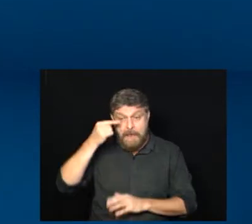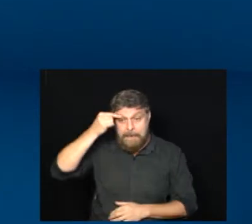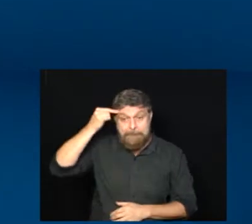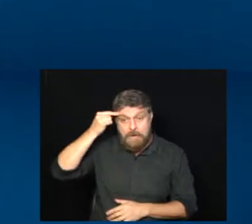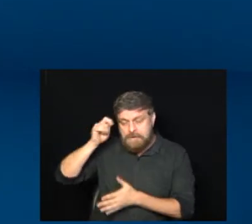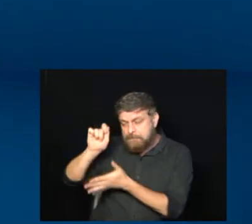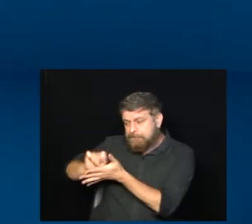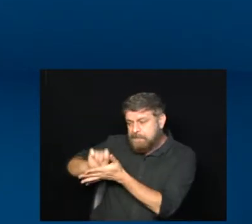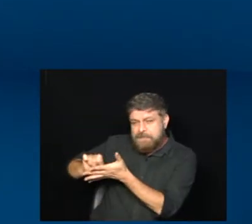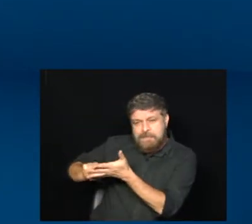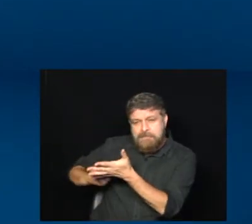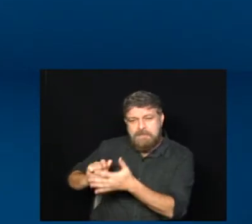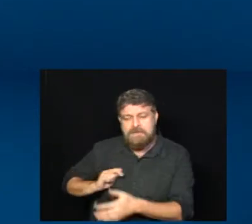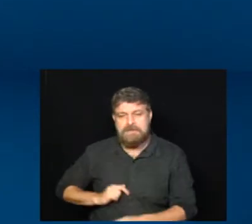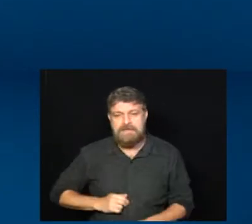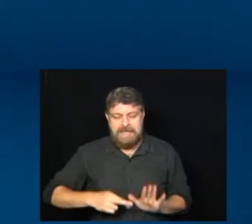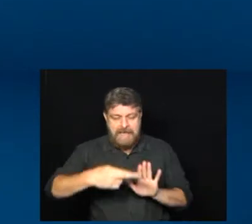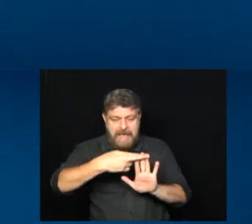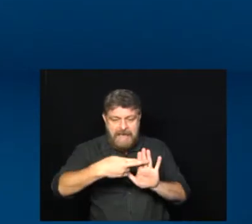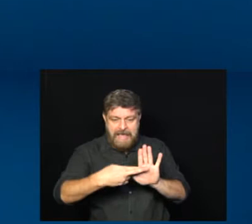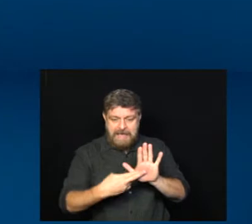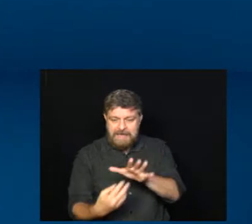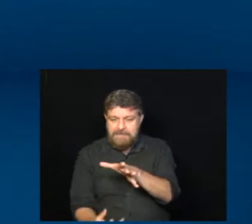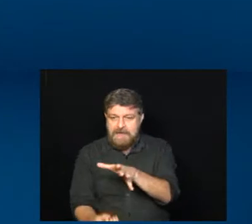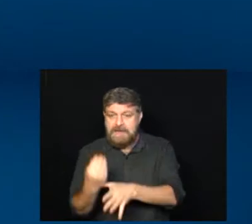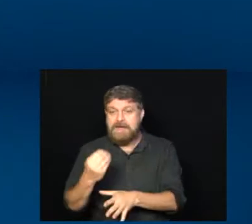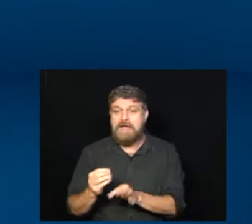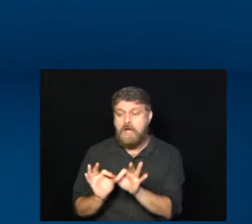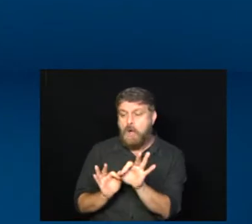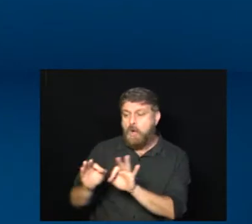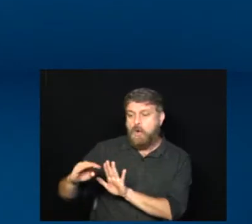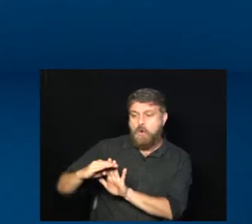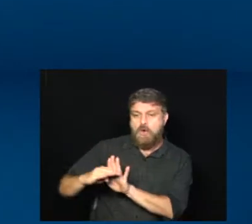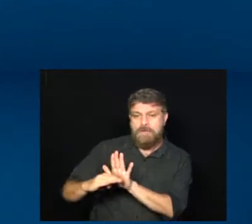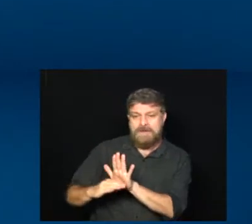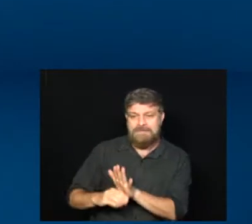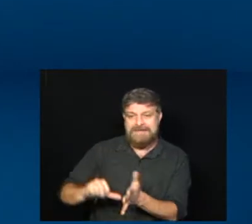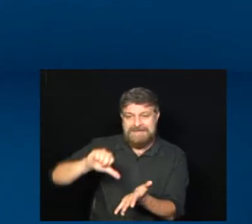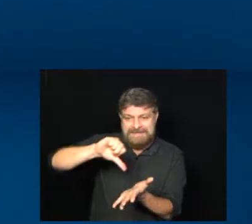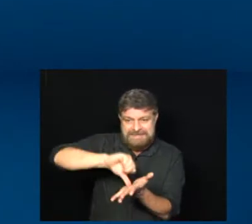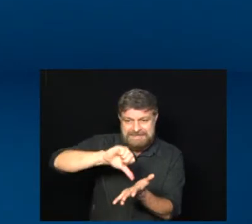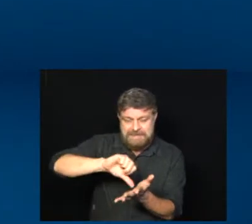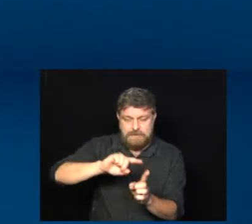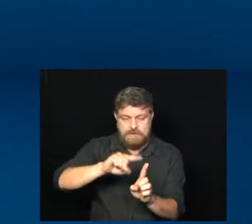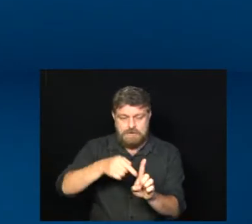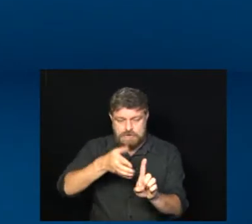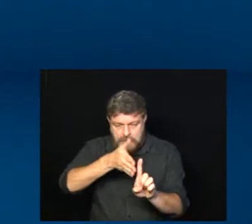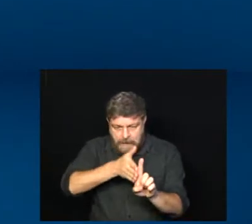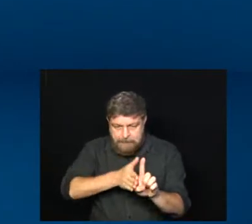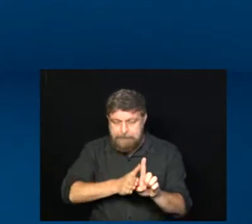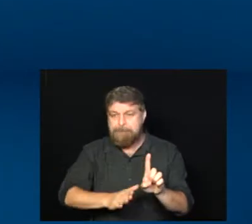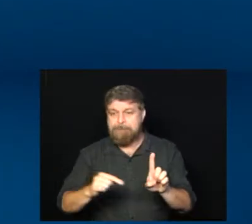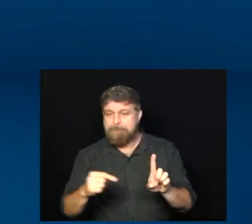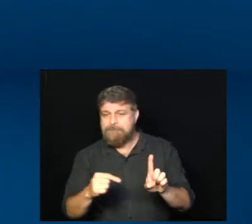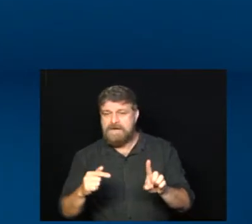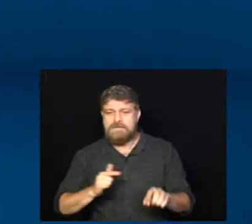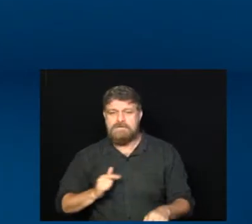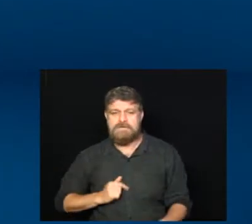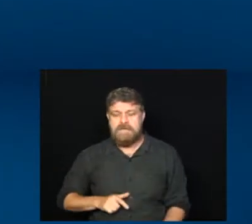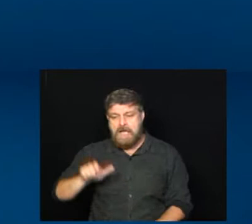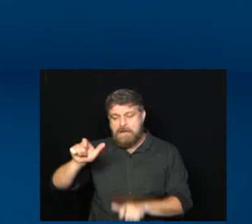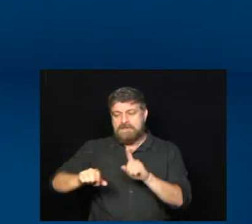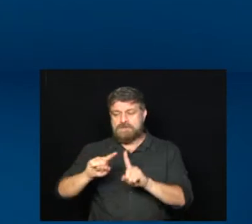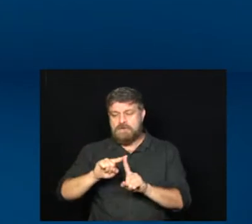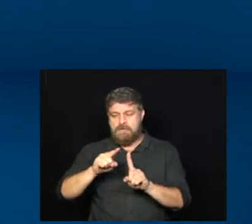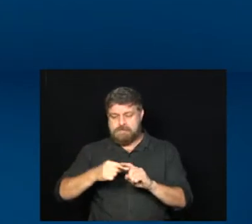que estabelece diretrizes para a criação do programa Centro de Parto Normal e Casa de Parto para o atendimento à pessoa